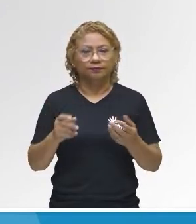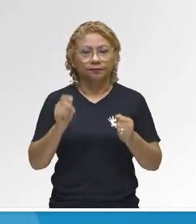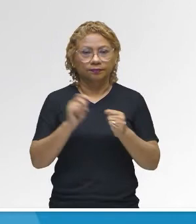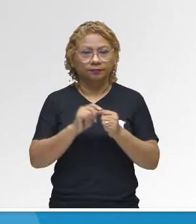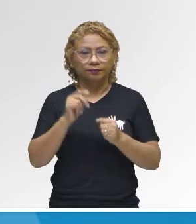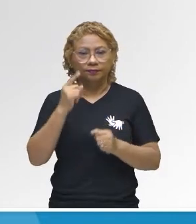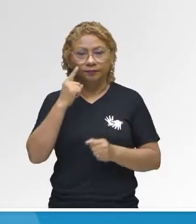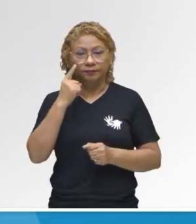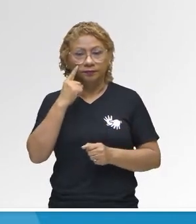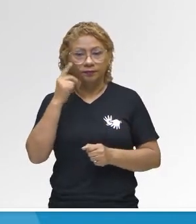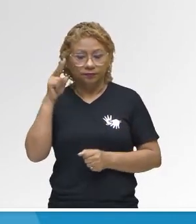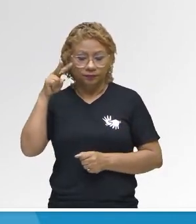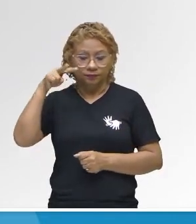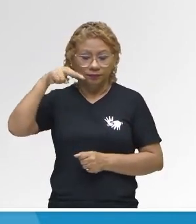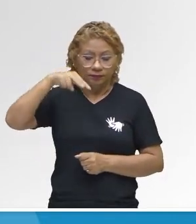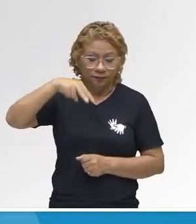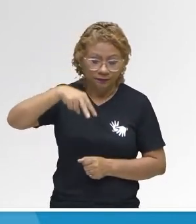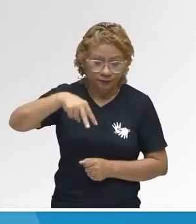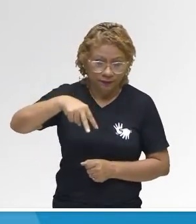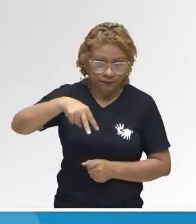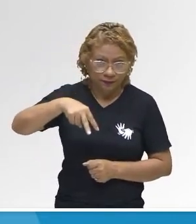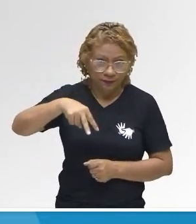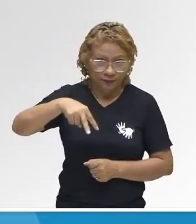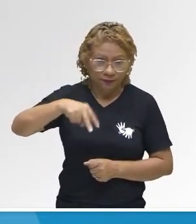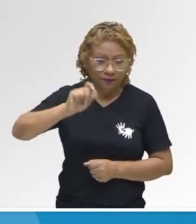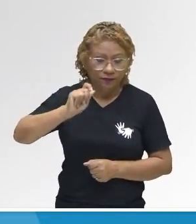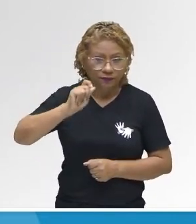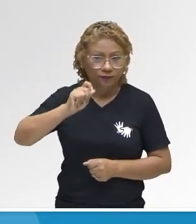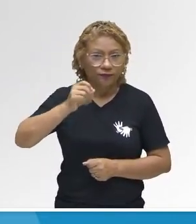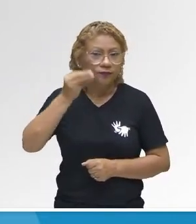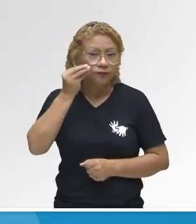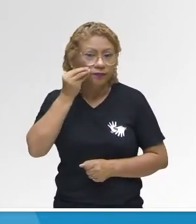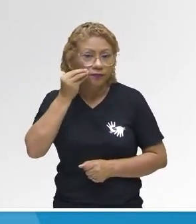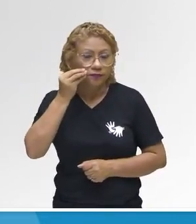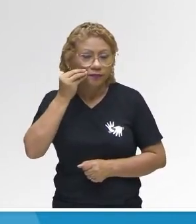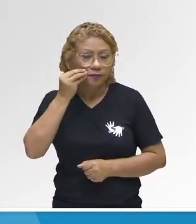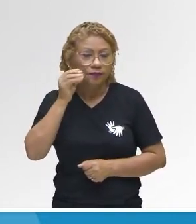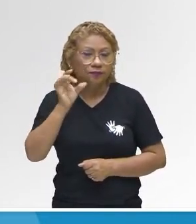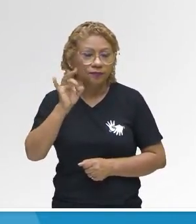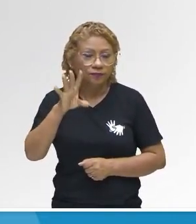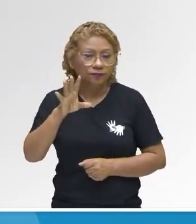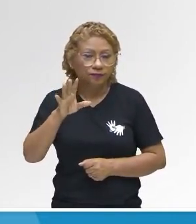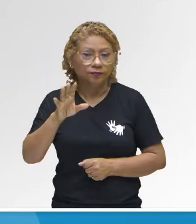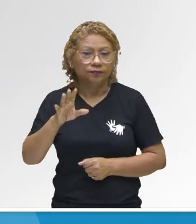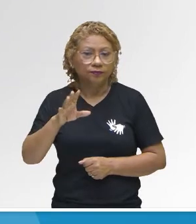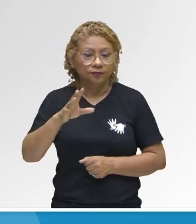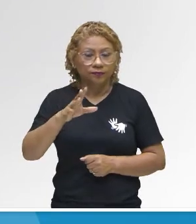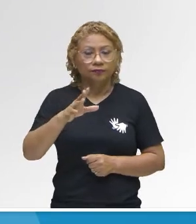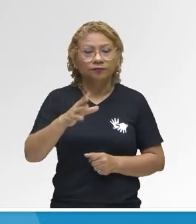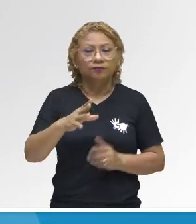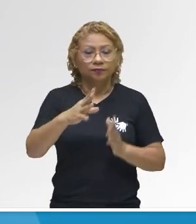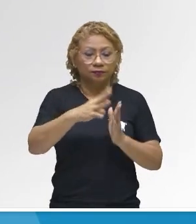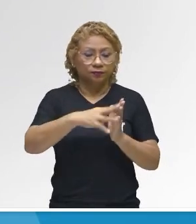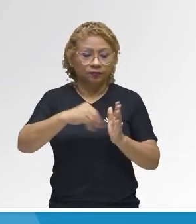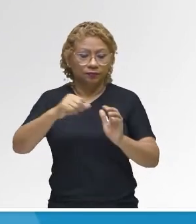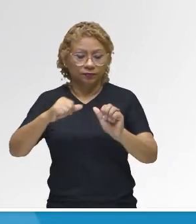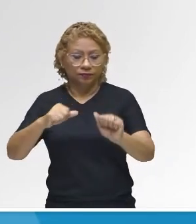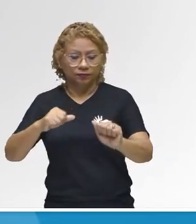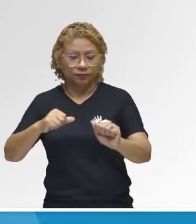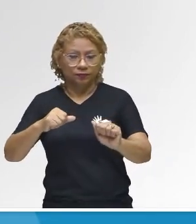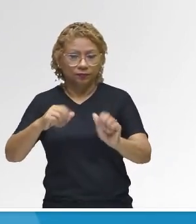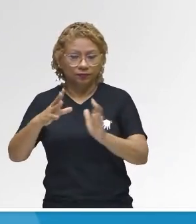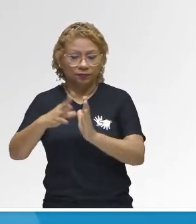observação de cima para baixo, né, eu vou enxergar ali nesse plano a sombra dessa reta, a projeção dessa